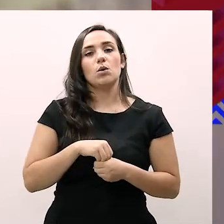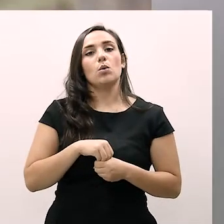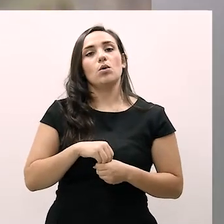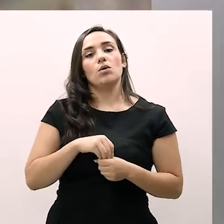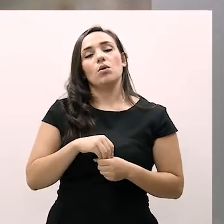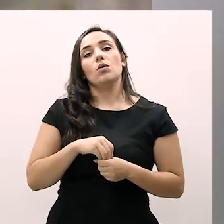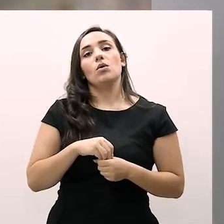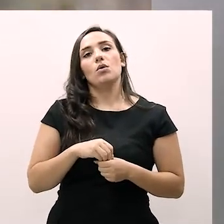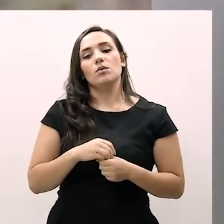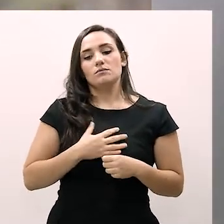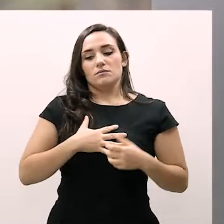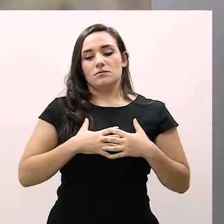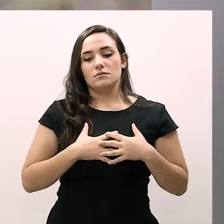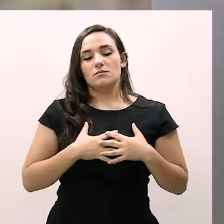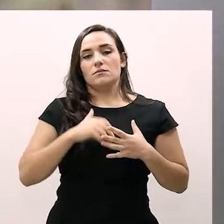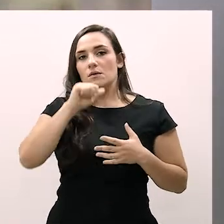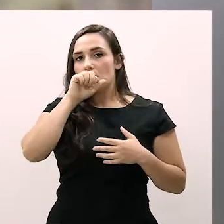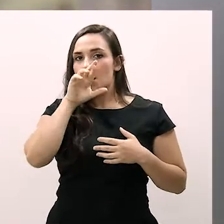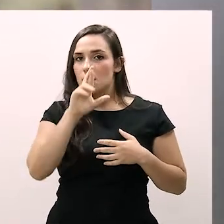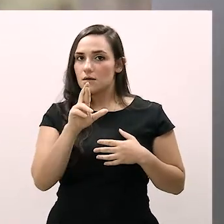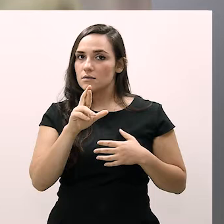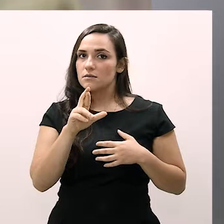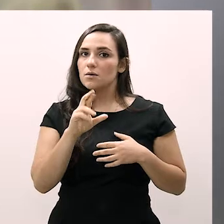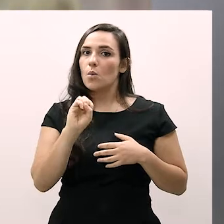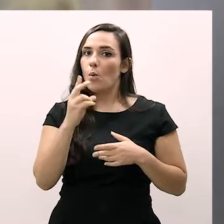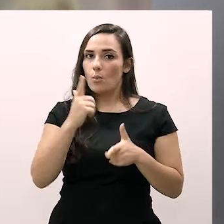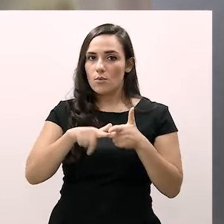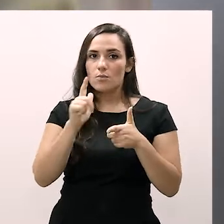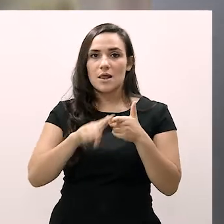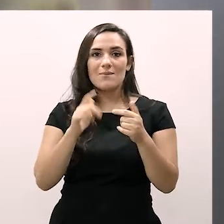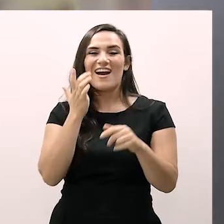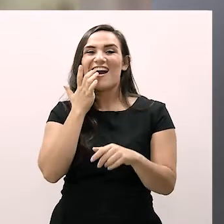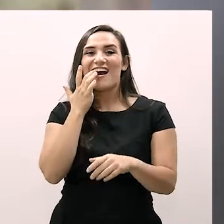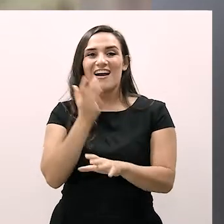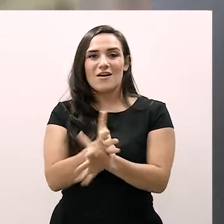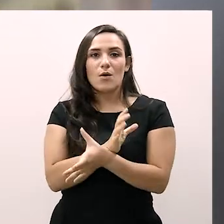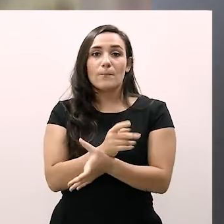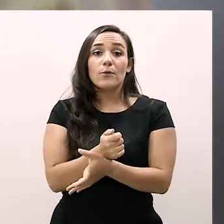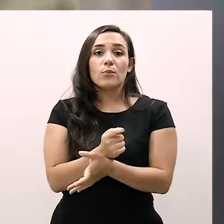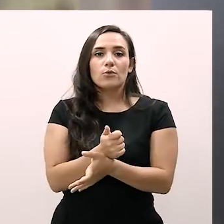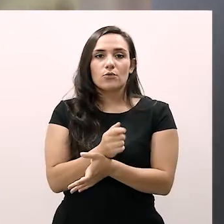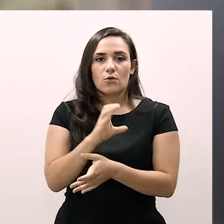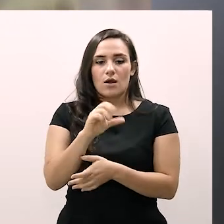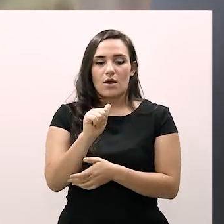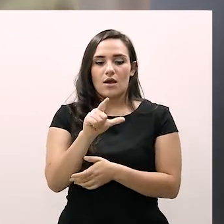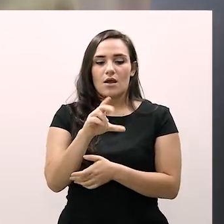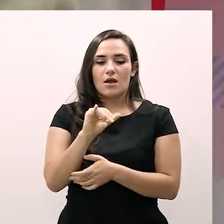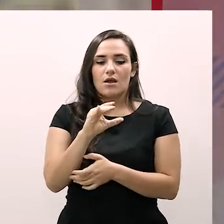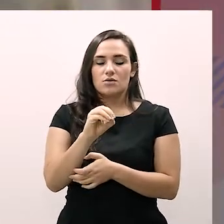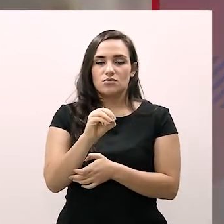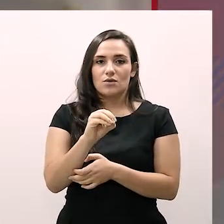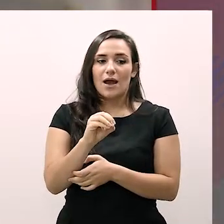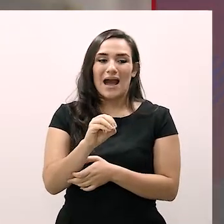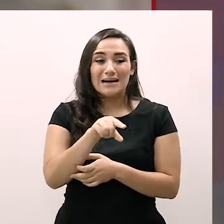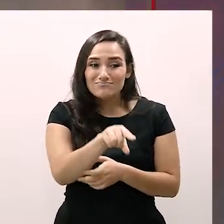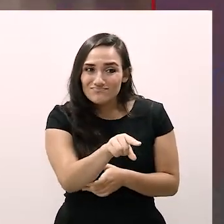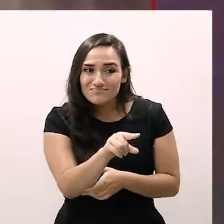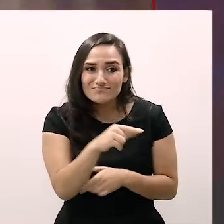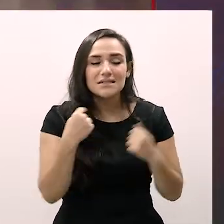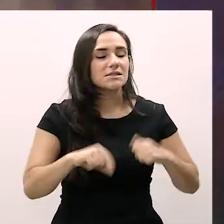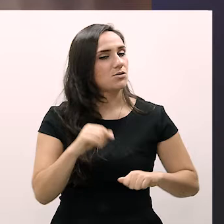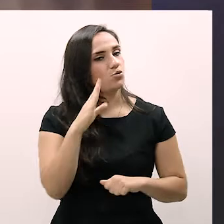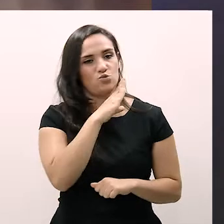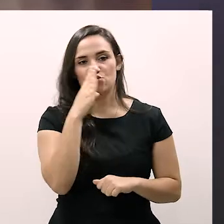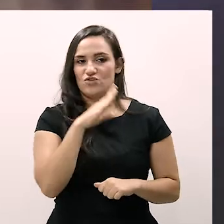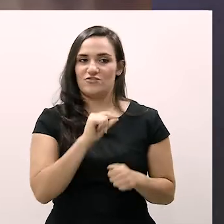osteoartrites, fazem com que esses pacientes sofram, às vezes, muito mais do que o paciente puramente pesado,